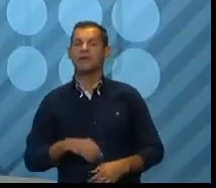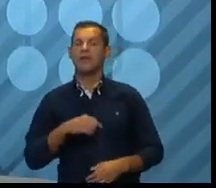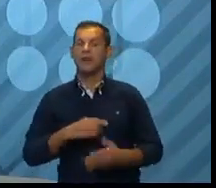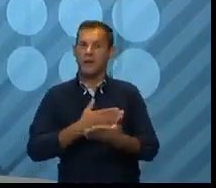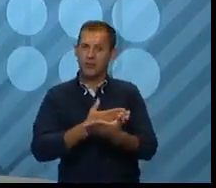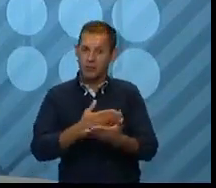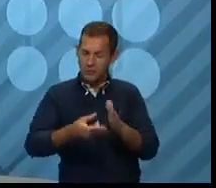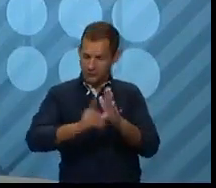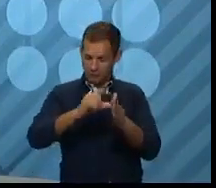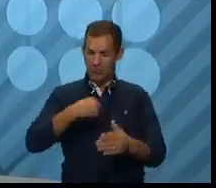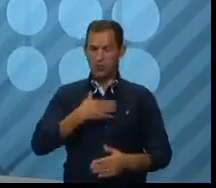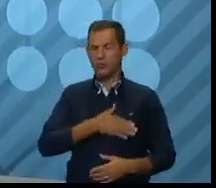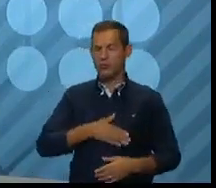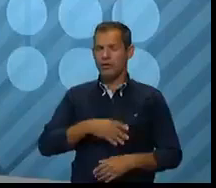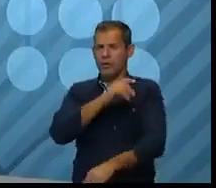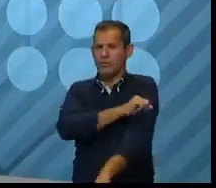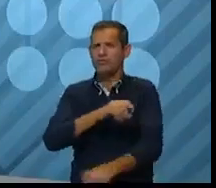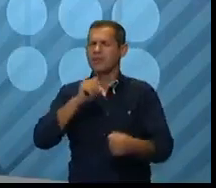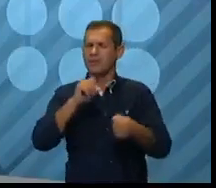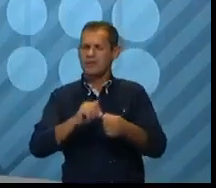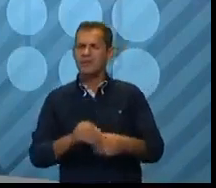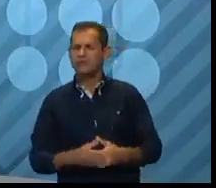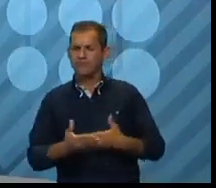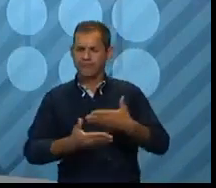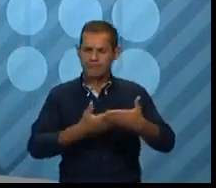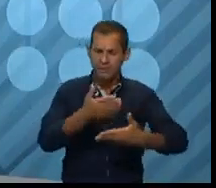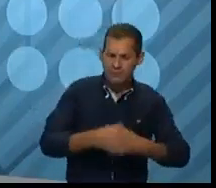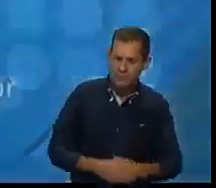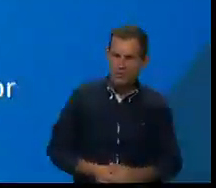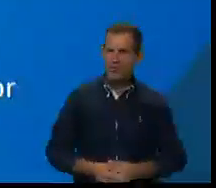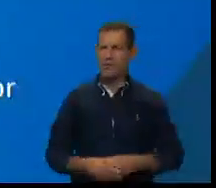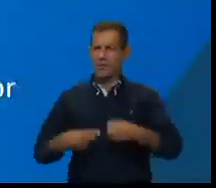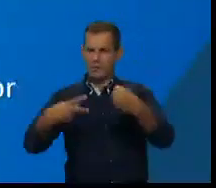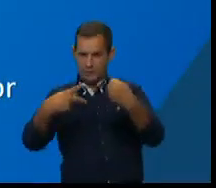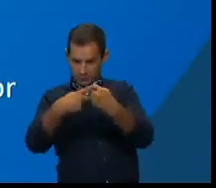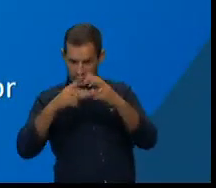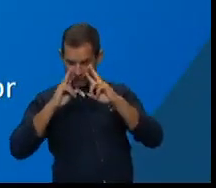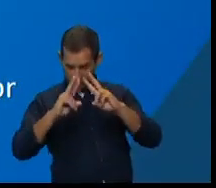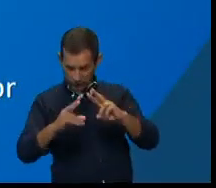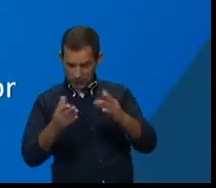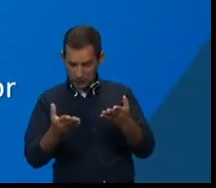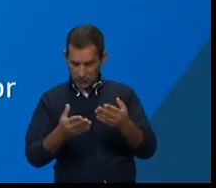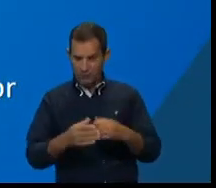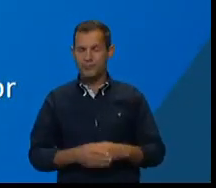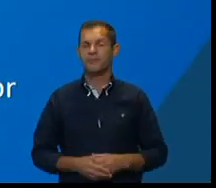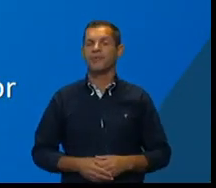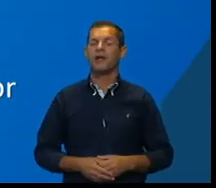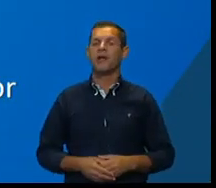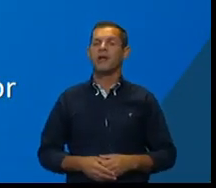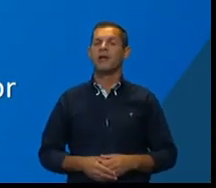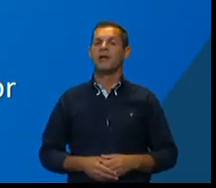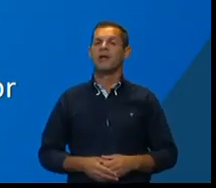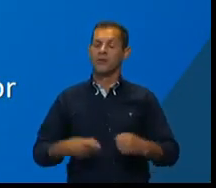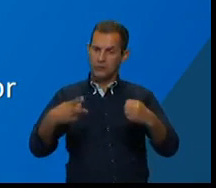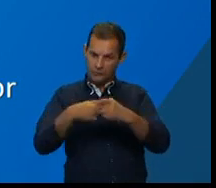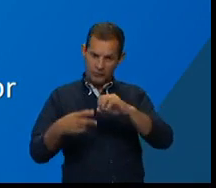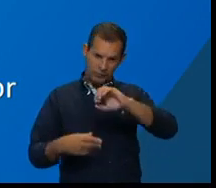de começarmos, gostaria que, para aqueles que estão fazendo a mediação via Skype, acompanhe o endereço no quadro. Então, o endereço de